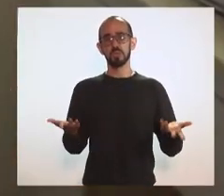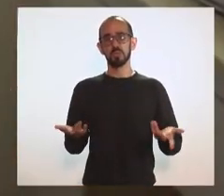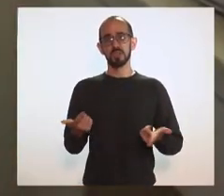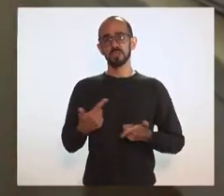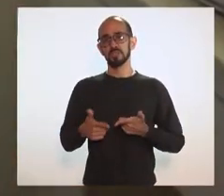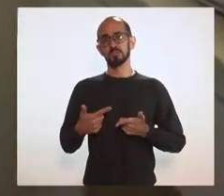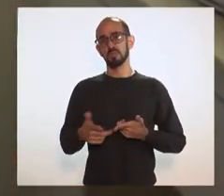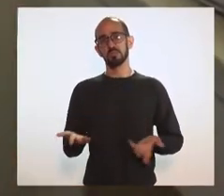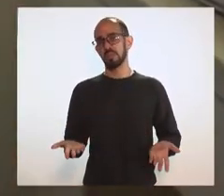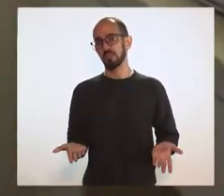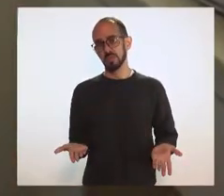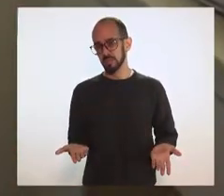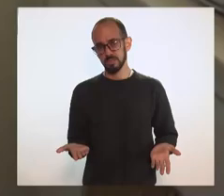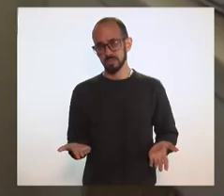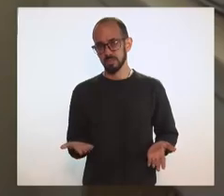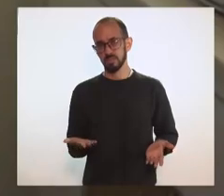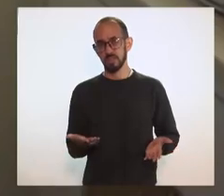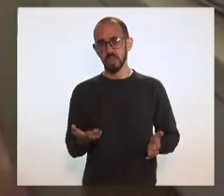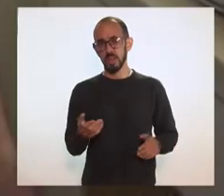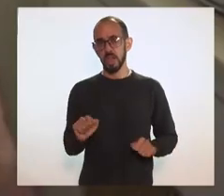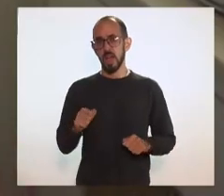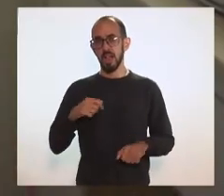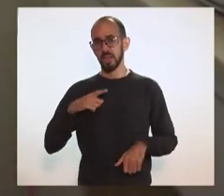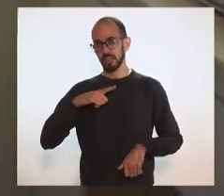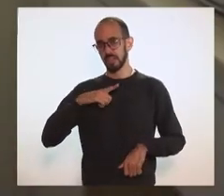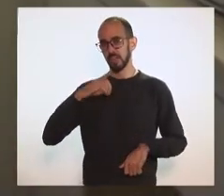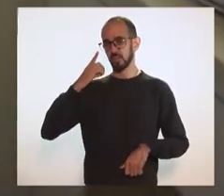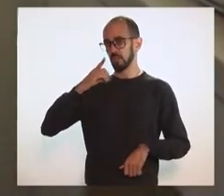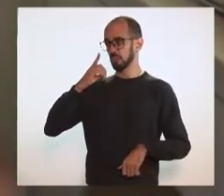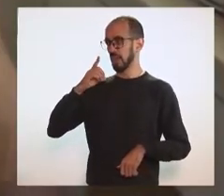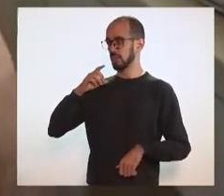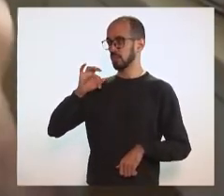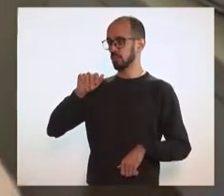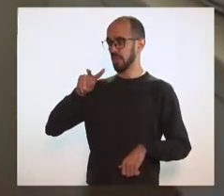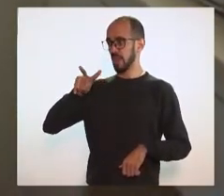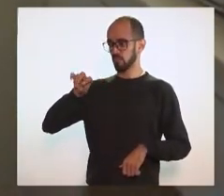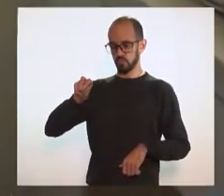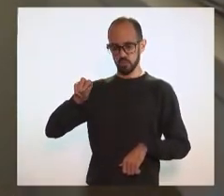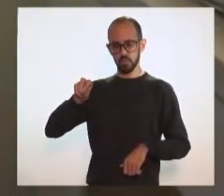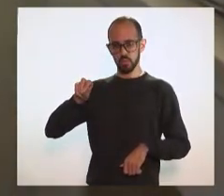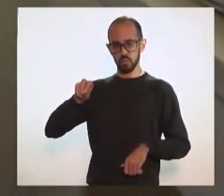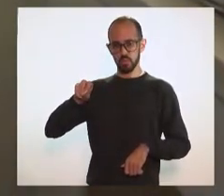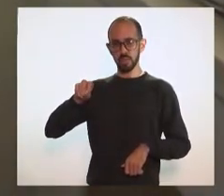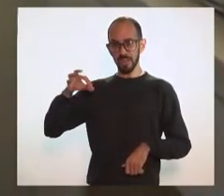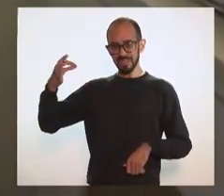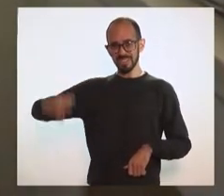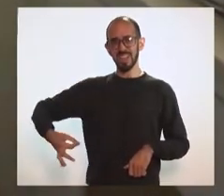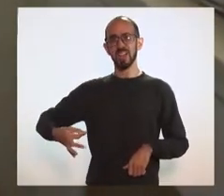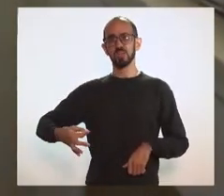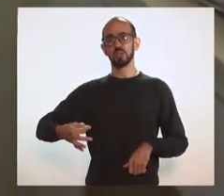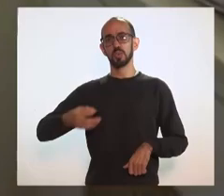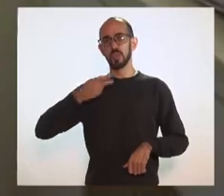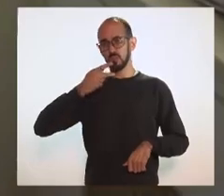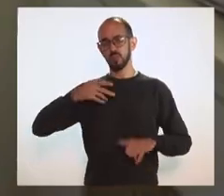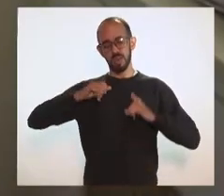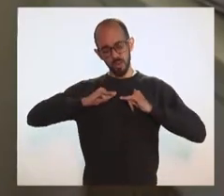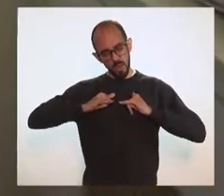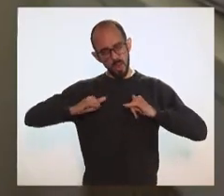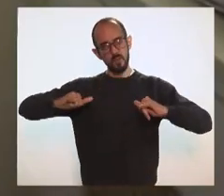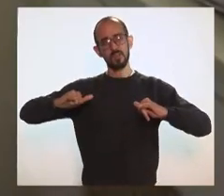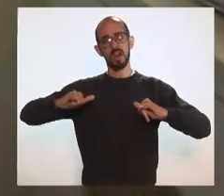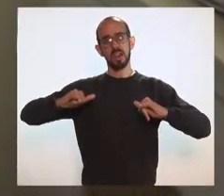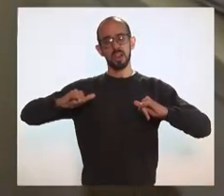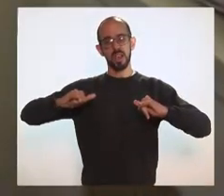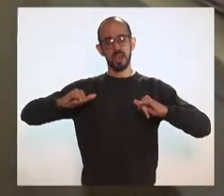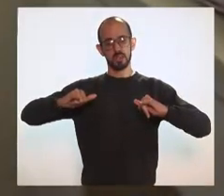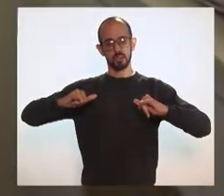vertentes. Aí vem o deputado Flávio Serafim, corretamente, e faz uma alerta, deputada Adriana